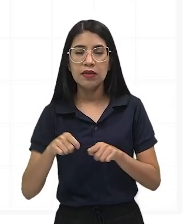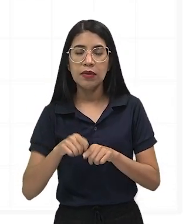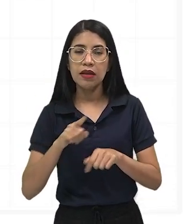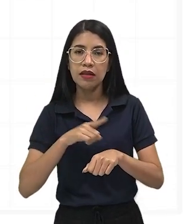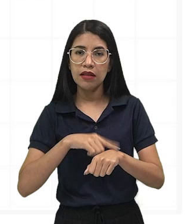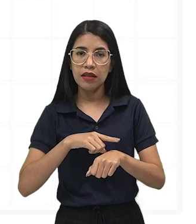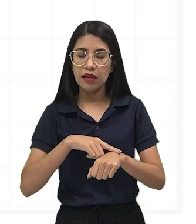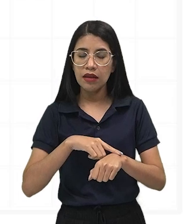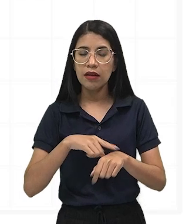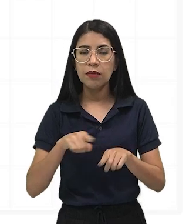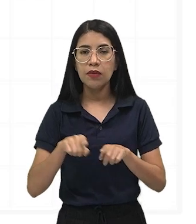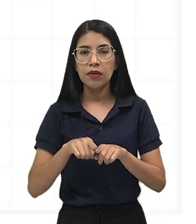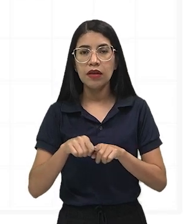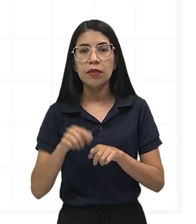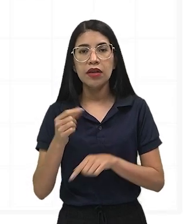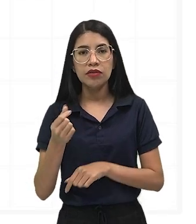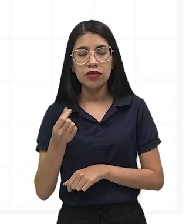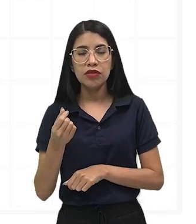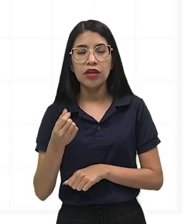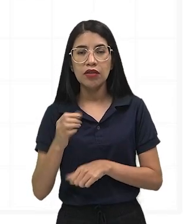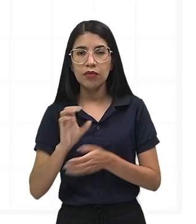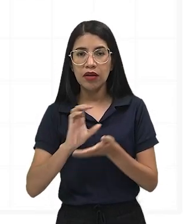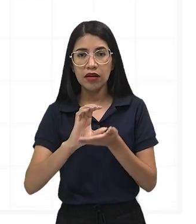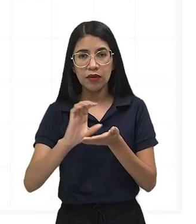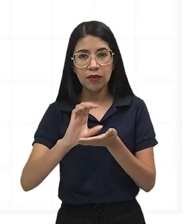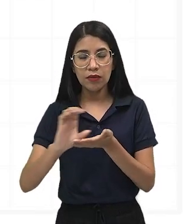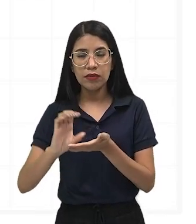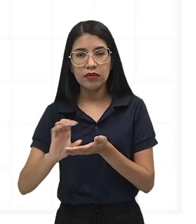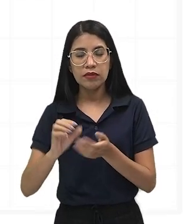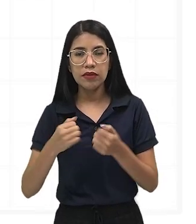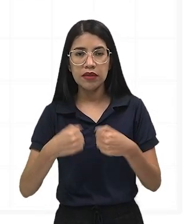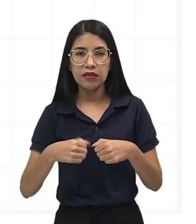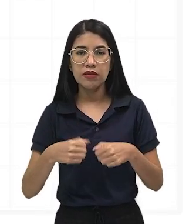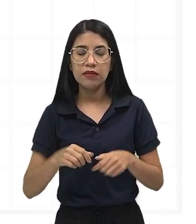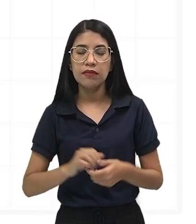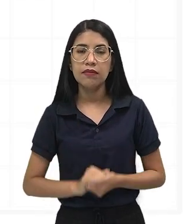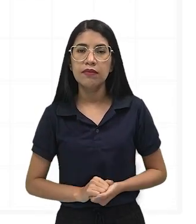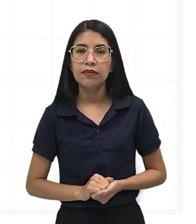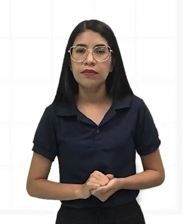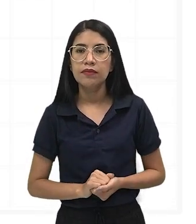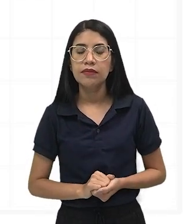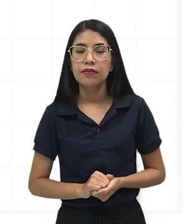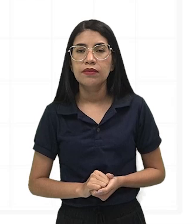aí um tempo, né, e muito recurso.